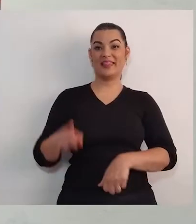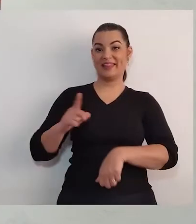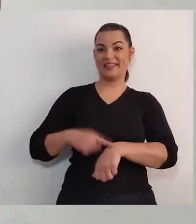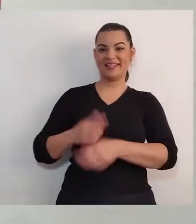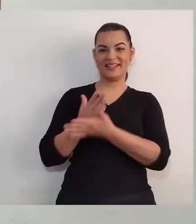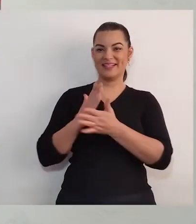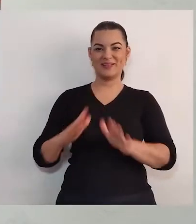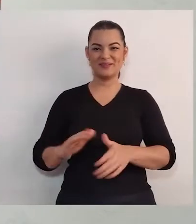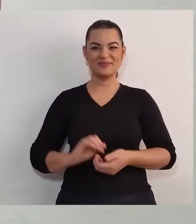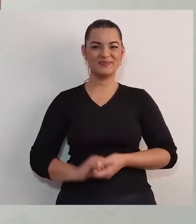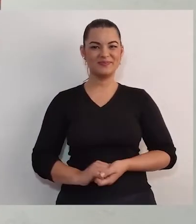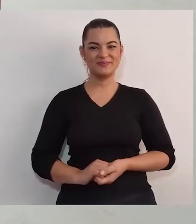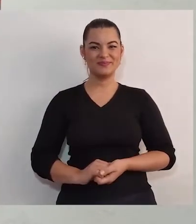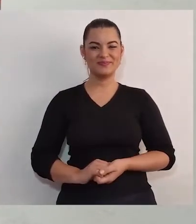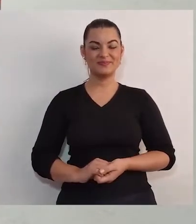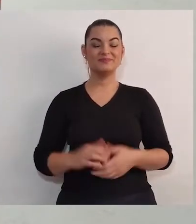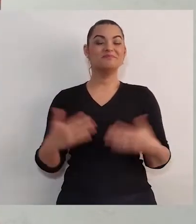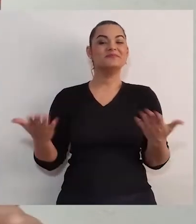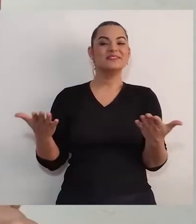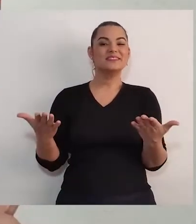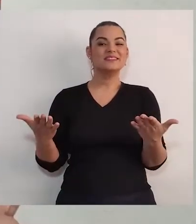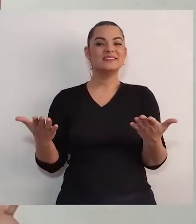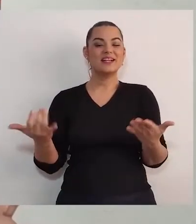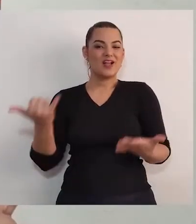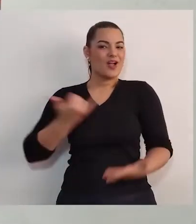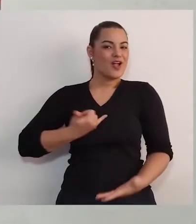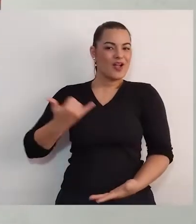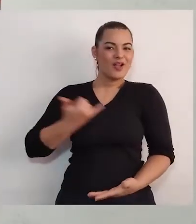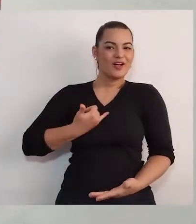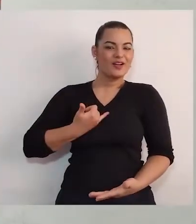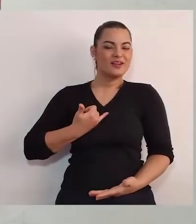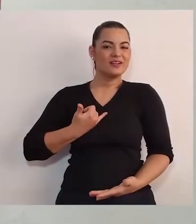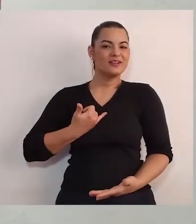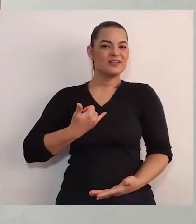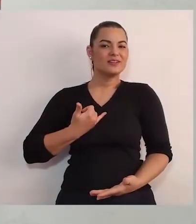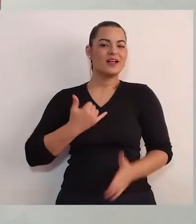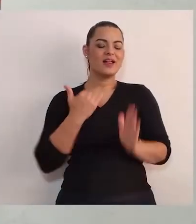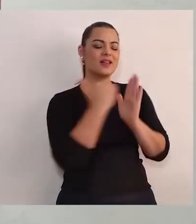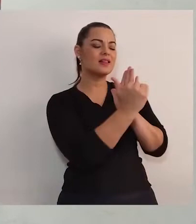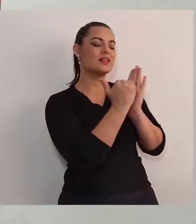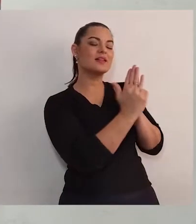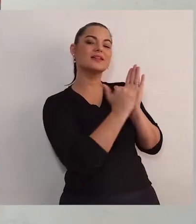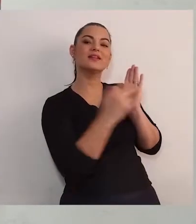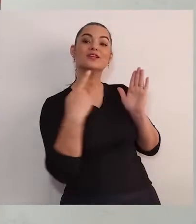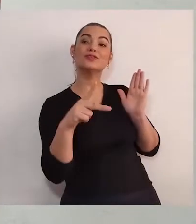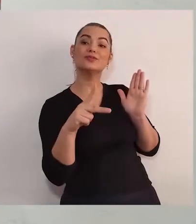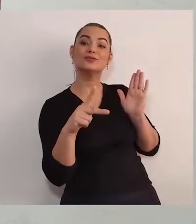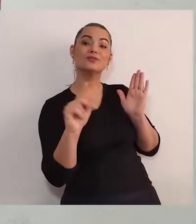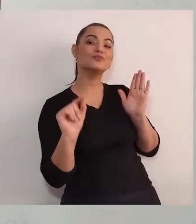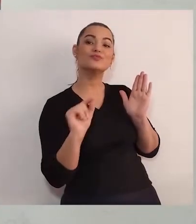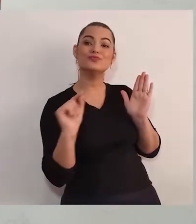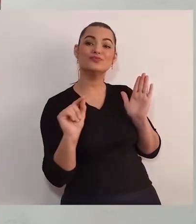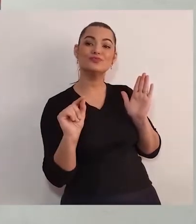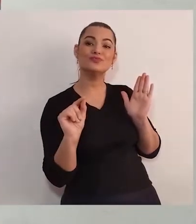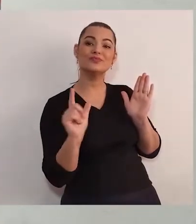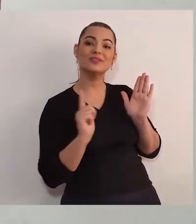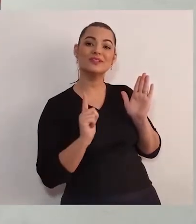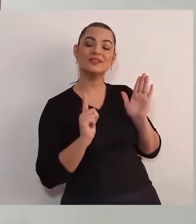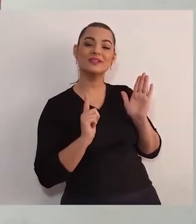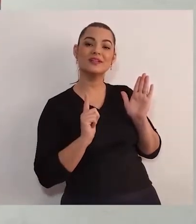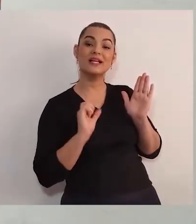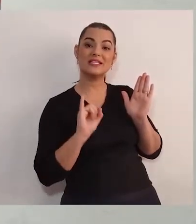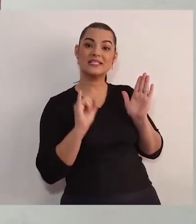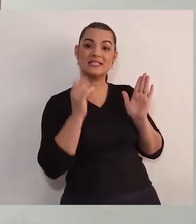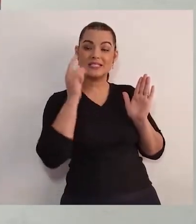Tempo esgotado, turminha. E aí, me conte, o que apareceu nessa lista? Se nós olharmos a